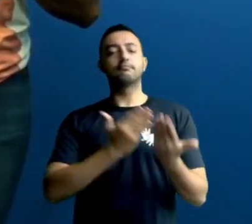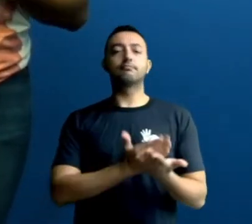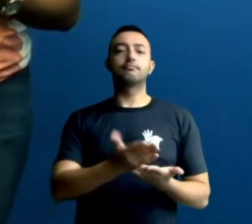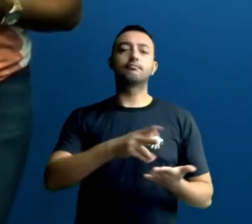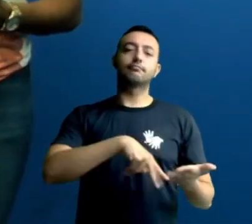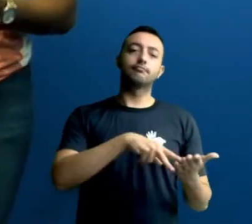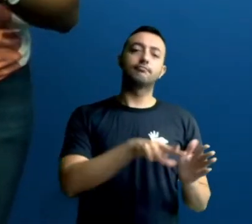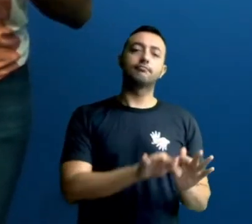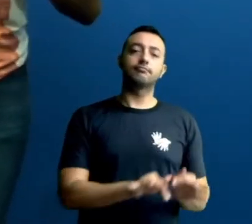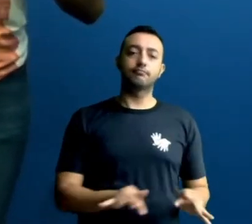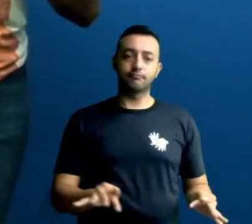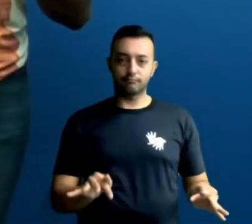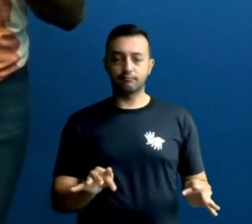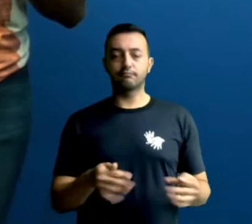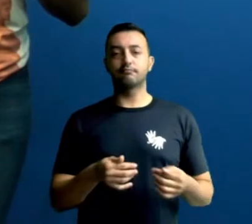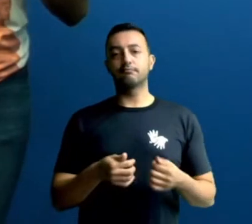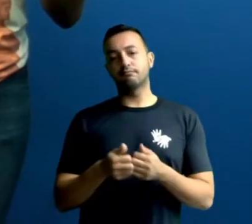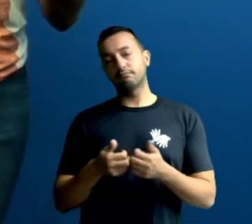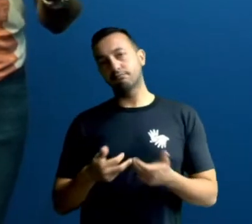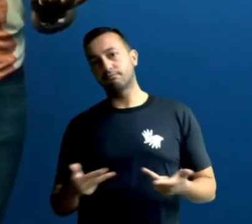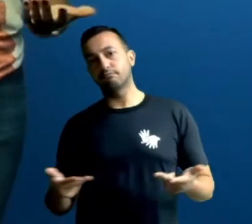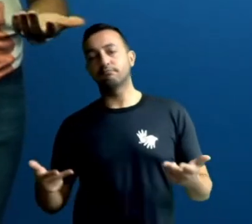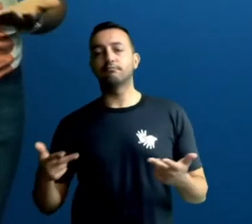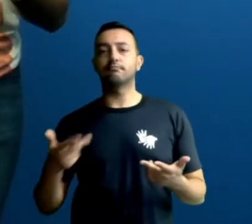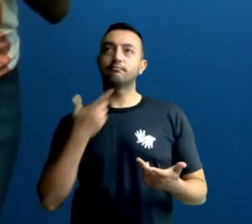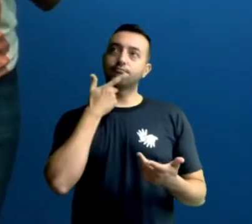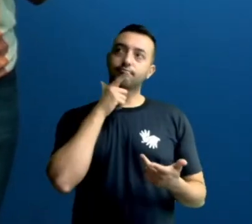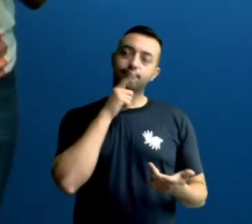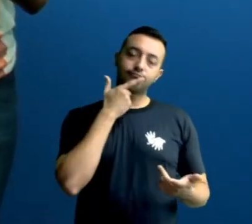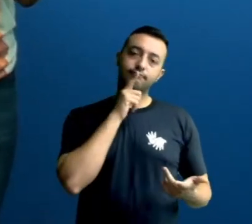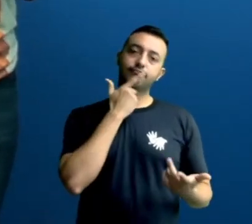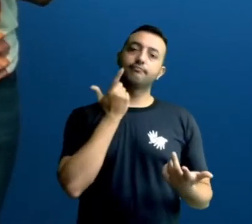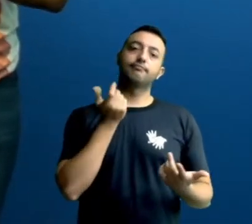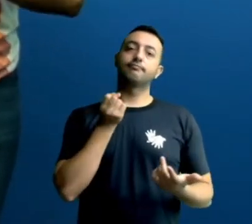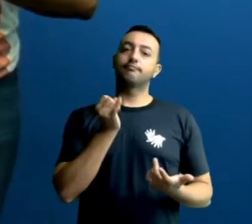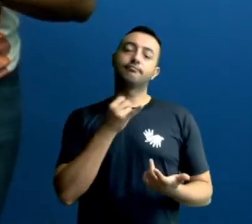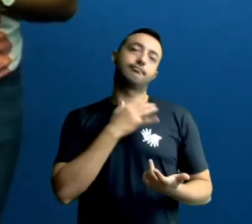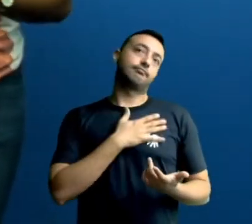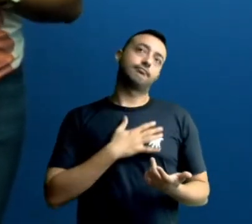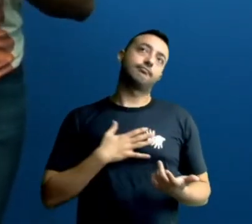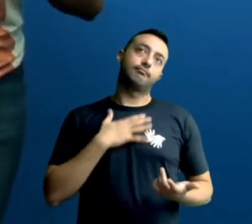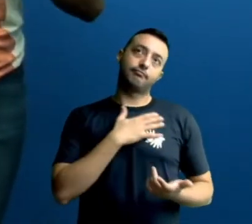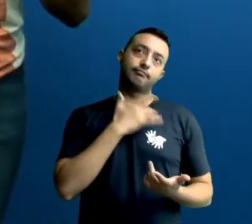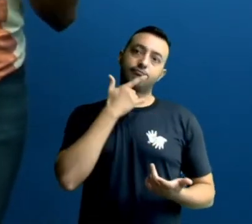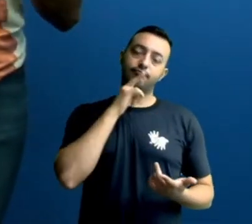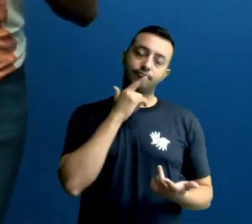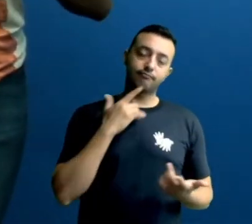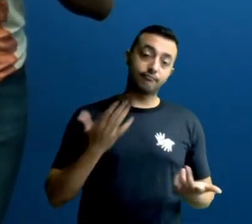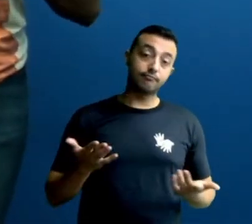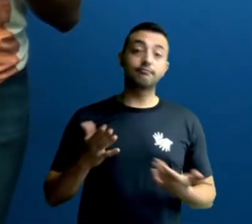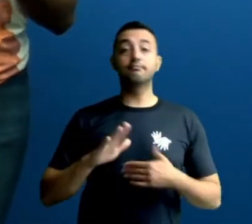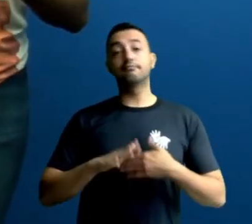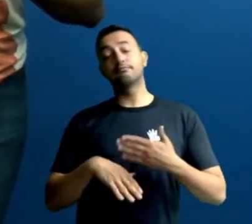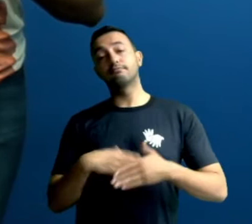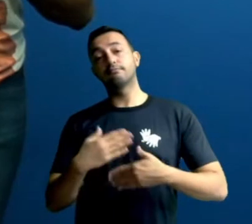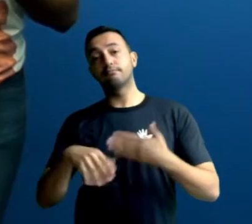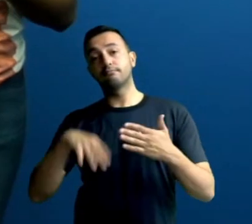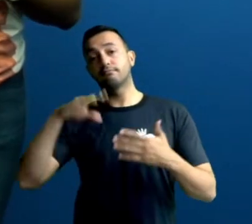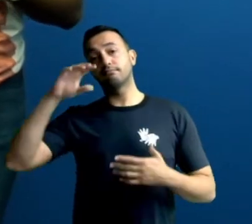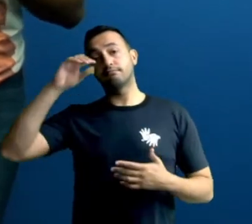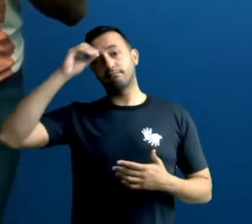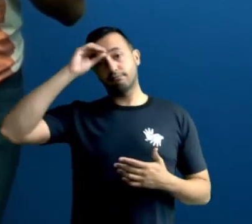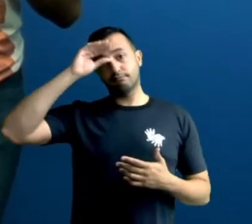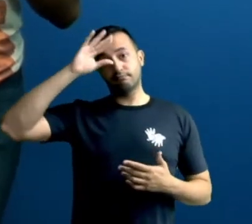leitura simples, de algo talvez até engraçado, se você gosta de humor, por exemplo, mas depois você vai aumentando